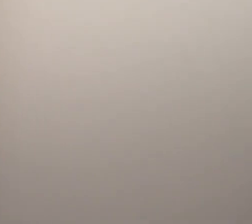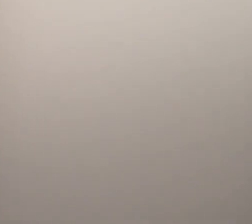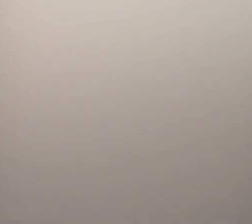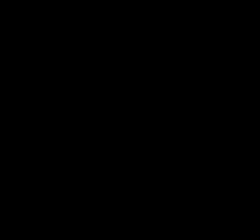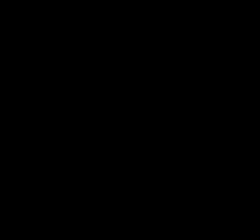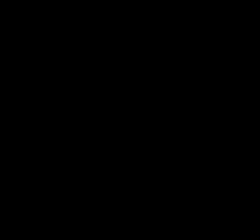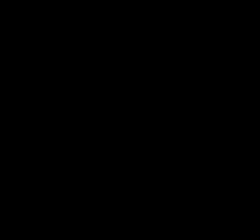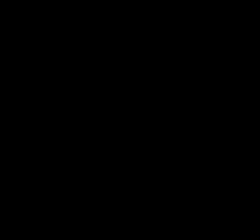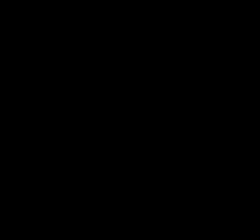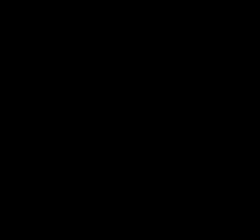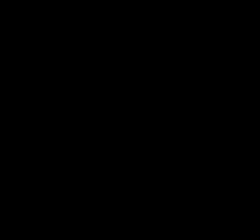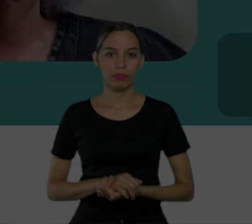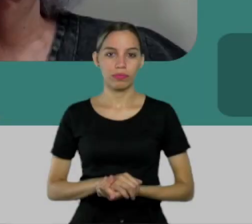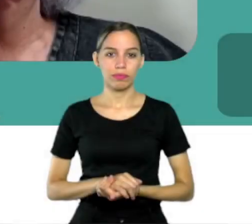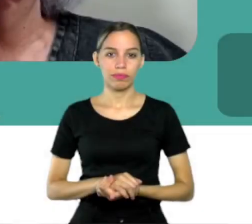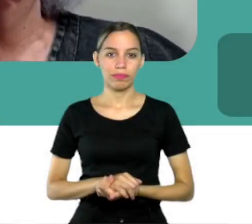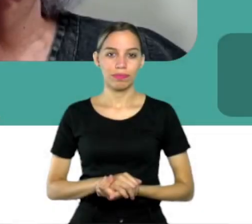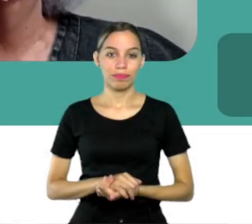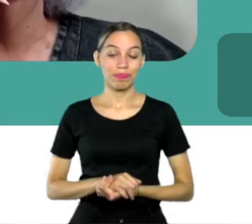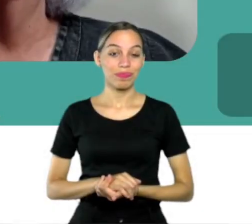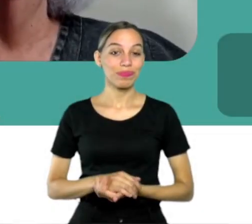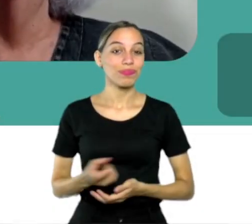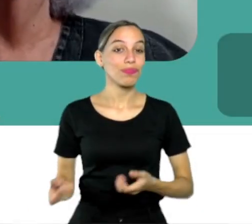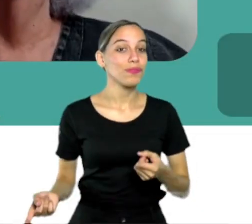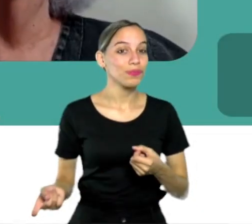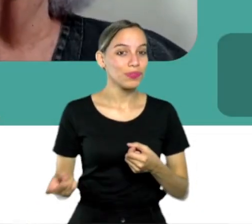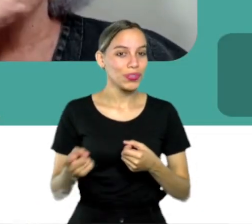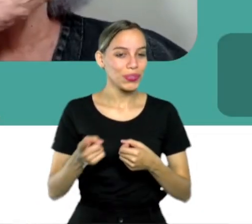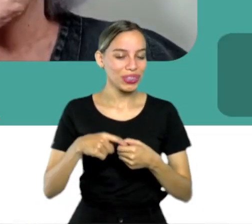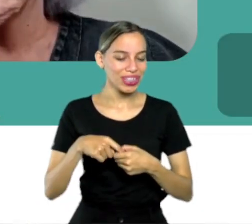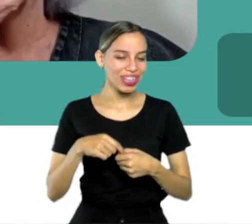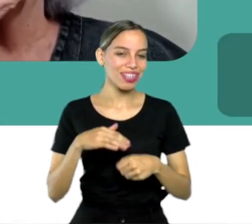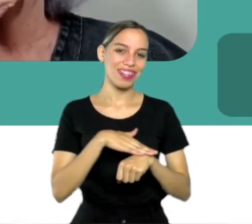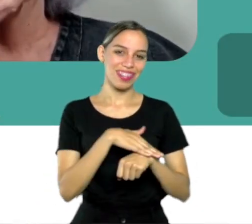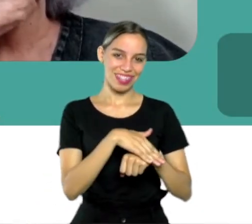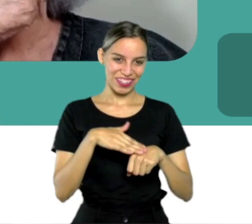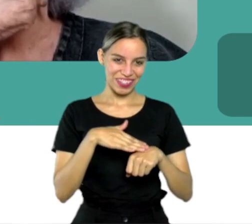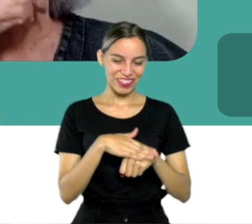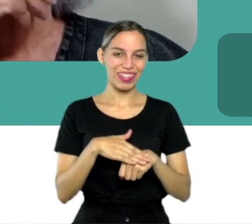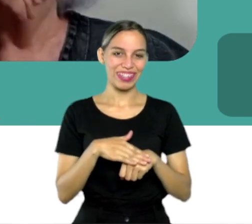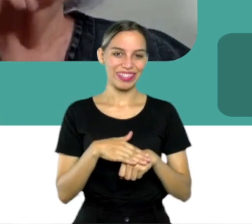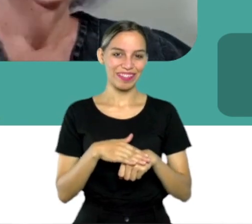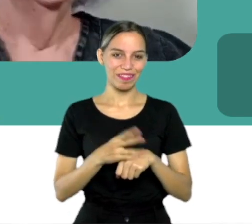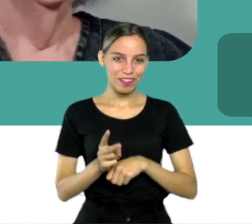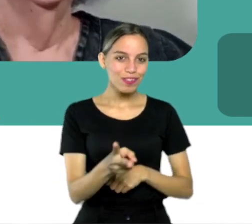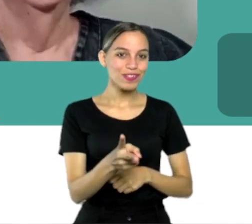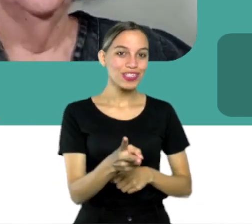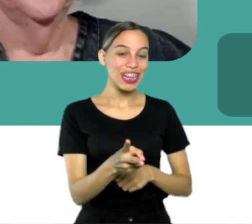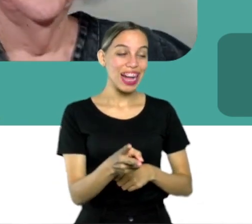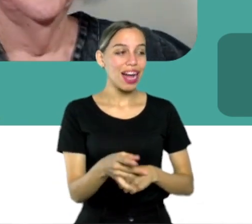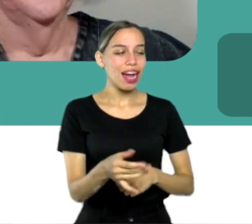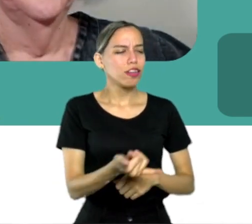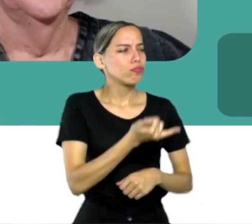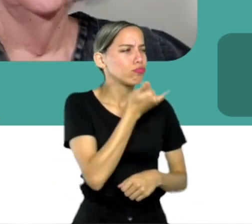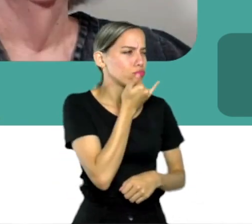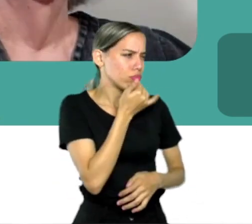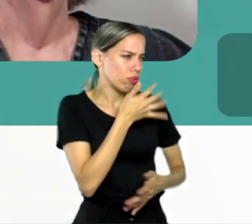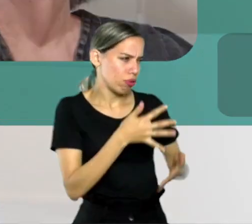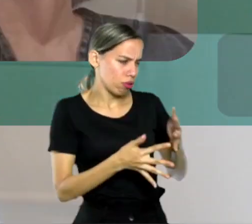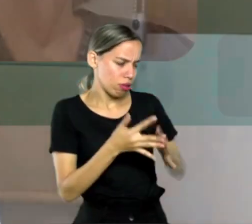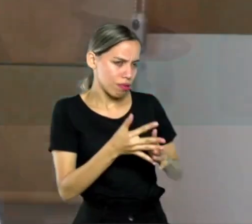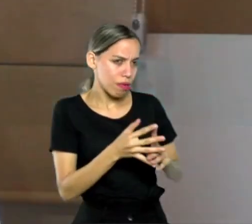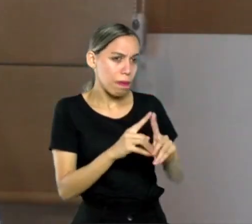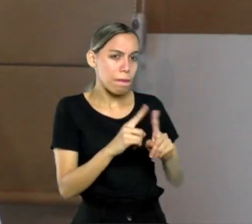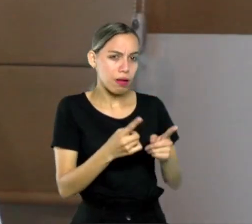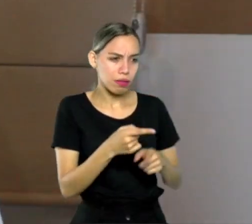juntos. Agora sim, a gente está de volta e vamos continuar a nossa conversa. Desculpe te interromper, a gente estava dizendo da